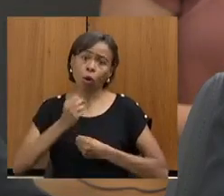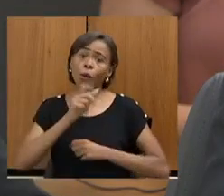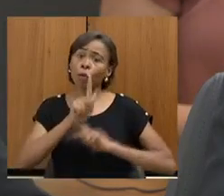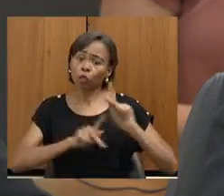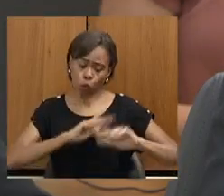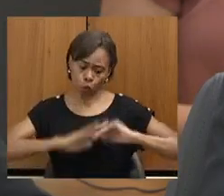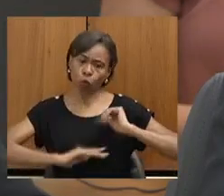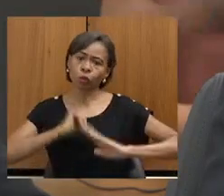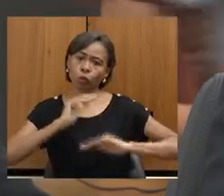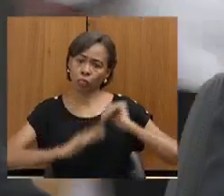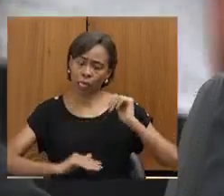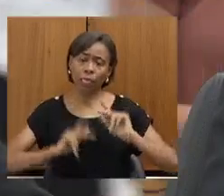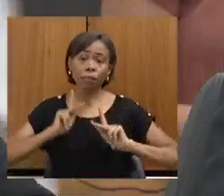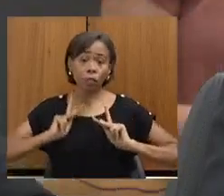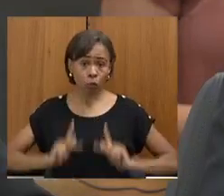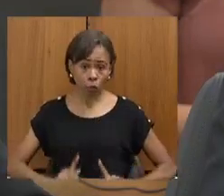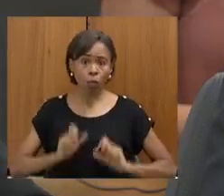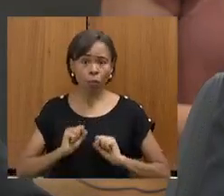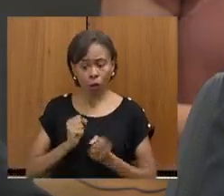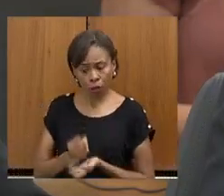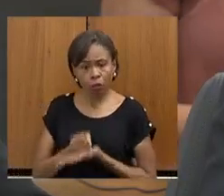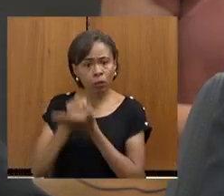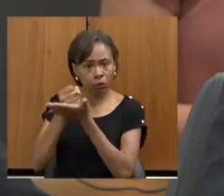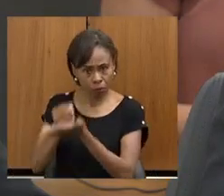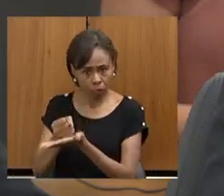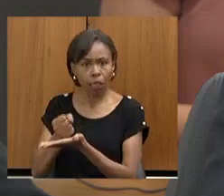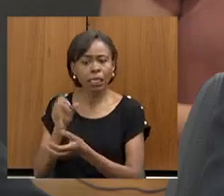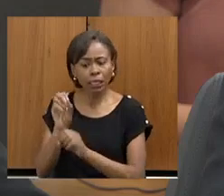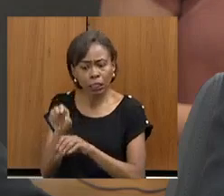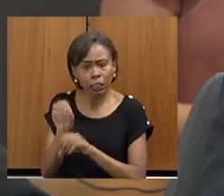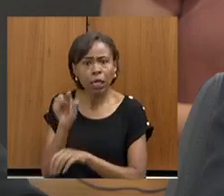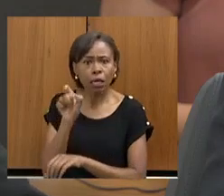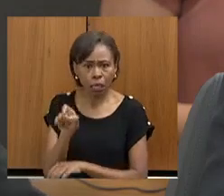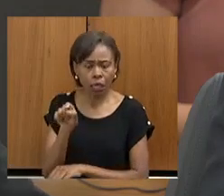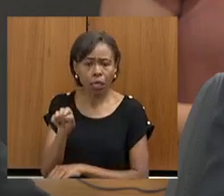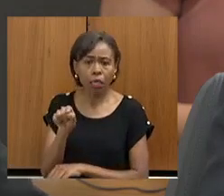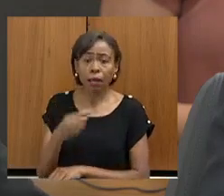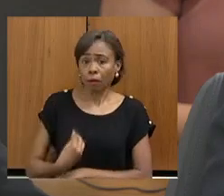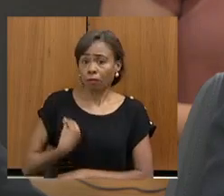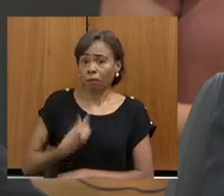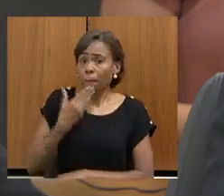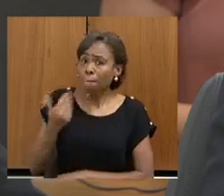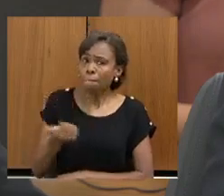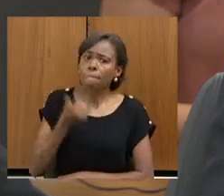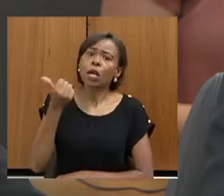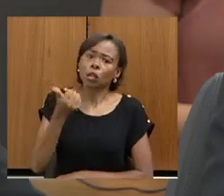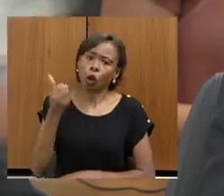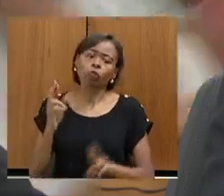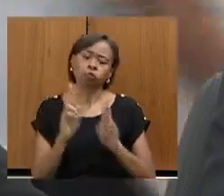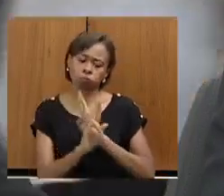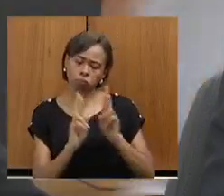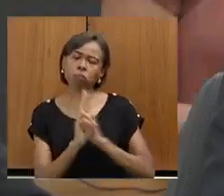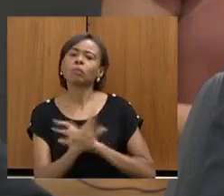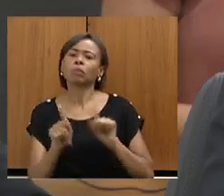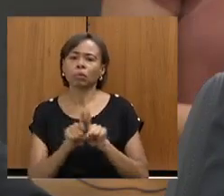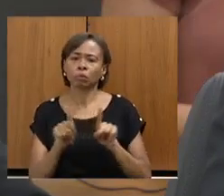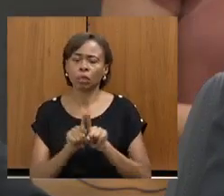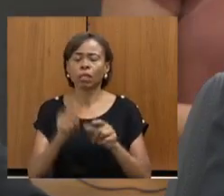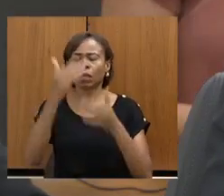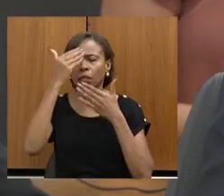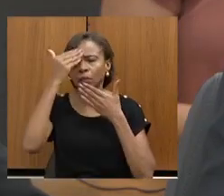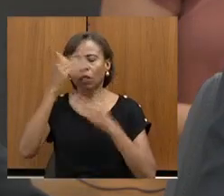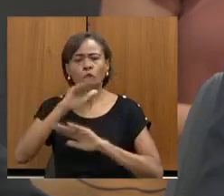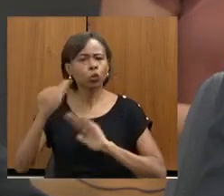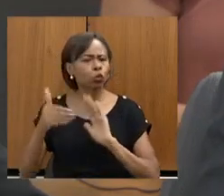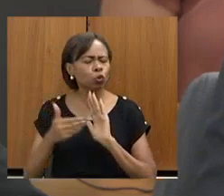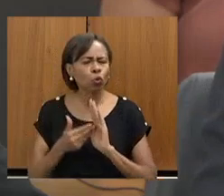pessoas que podem ajudá-lo e ensiná-lo a viver melhor consigo e com os outros. Agradeço também todas